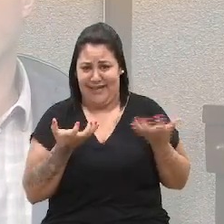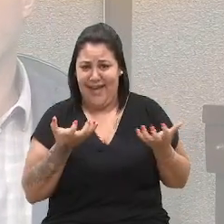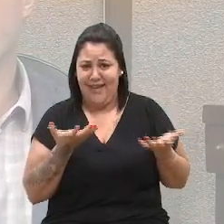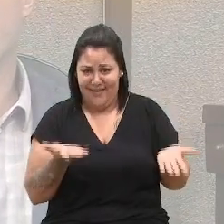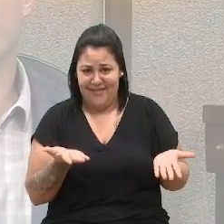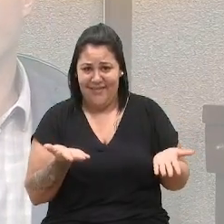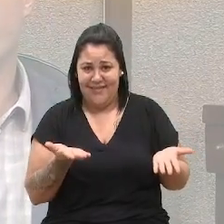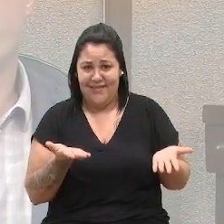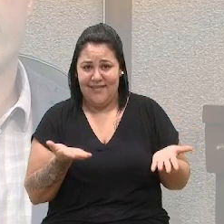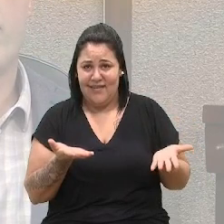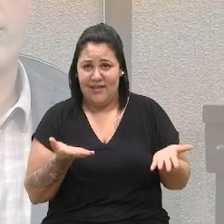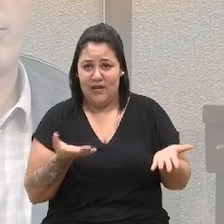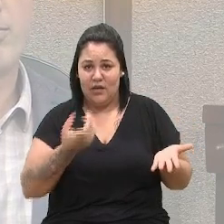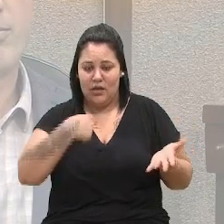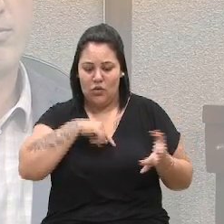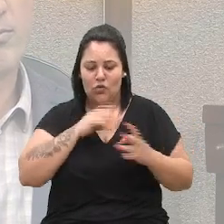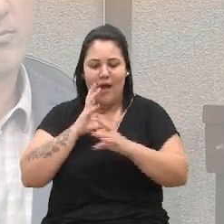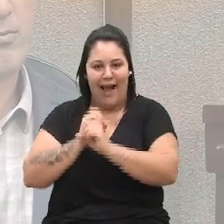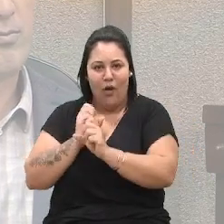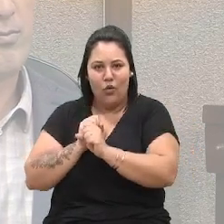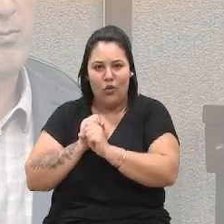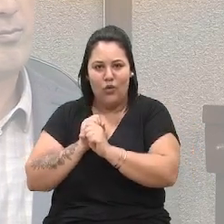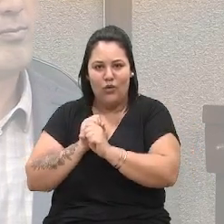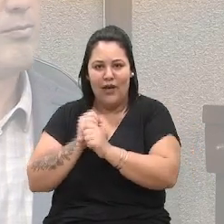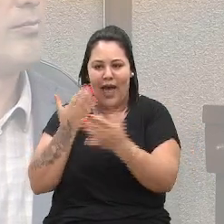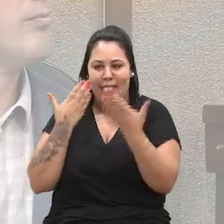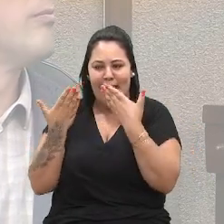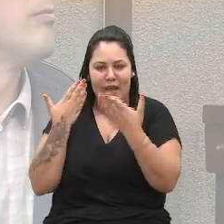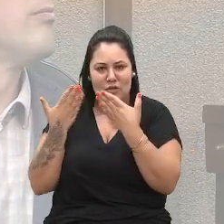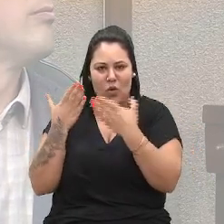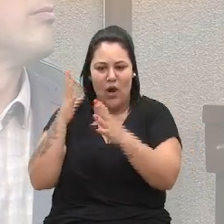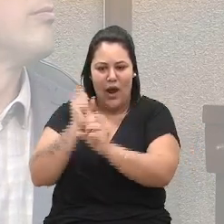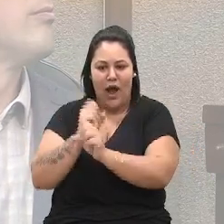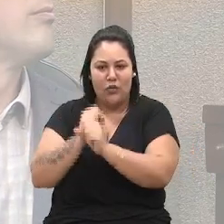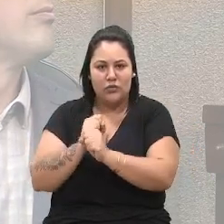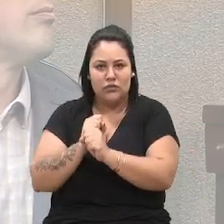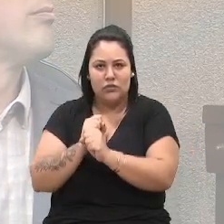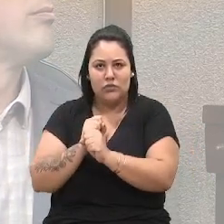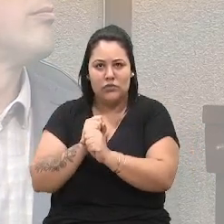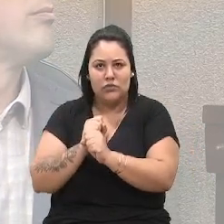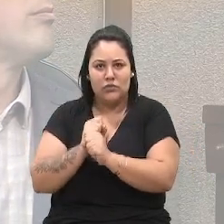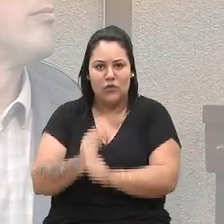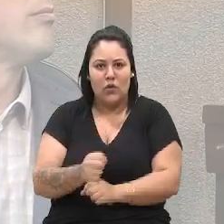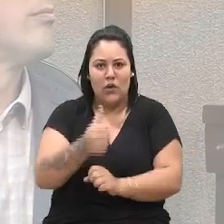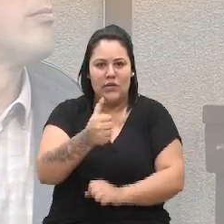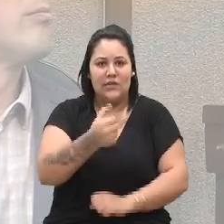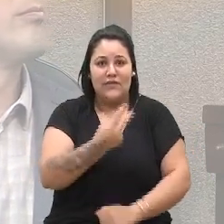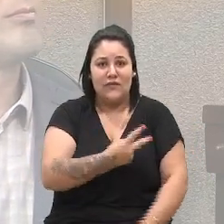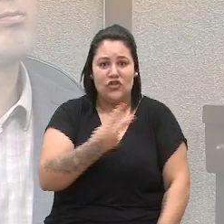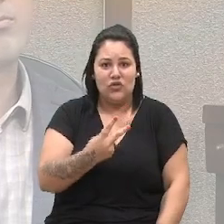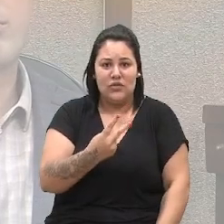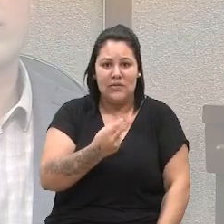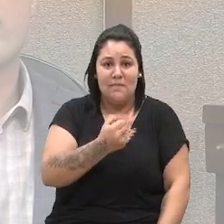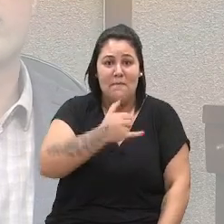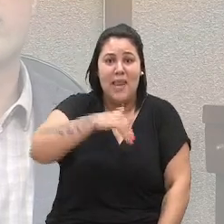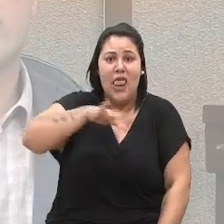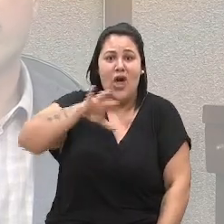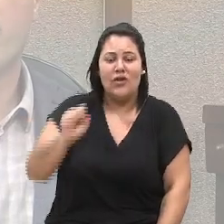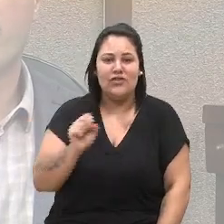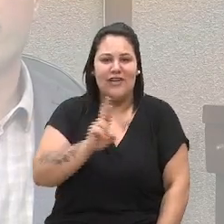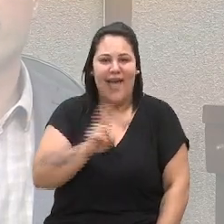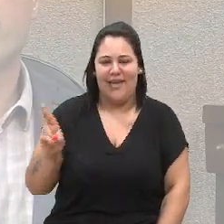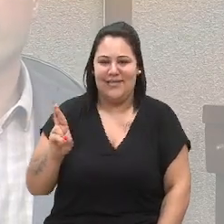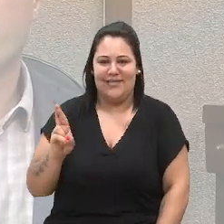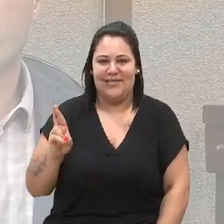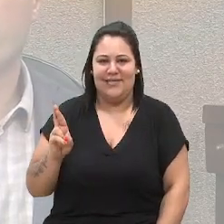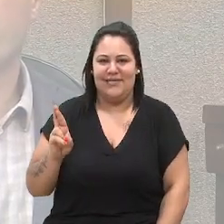E no cálculo que nós estimamos aqui, está batendo 22 milhões de reais. Então, não é a